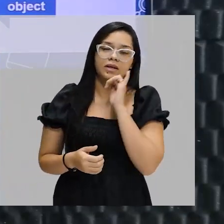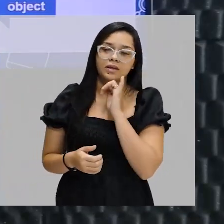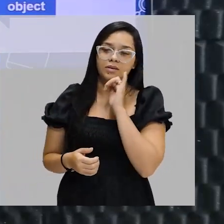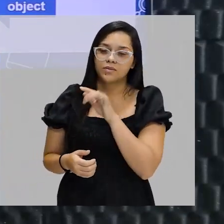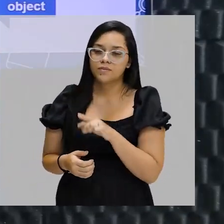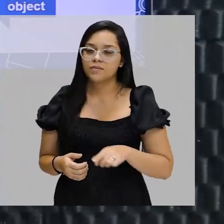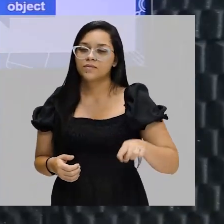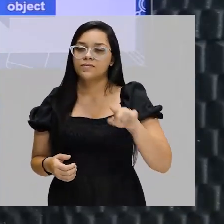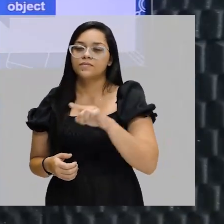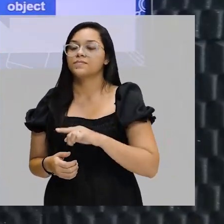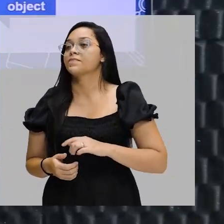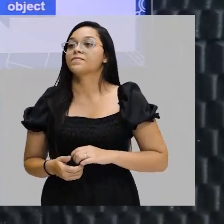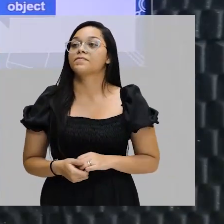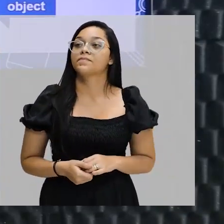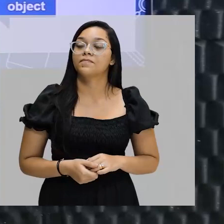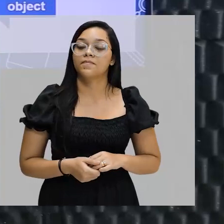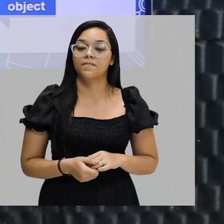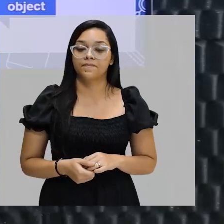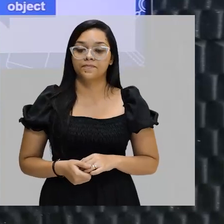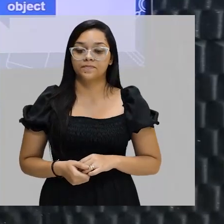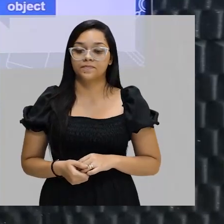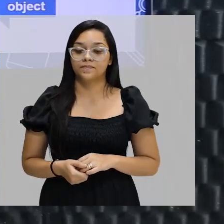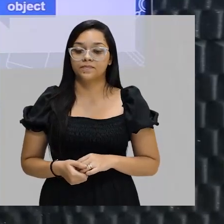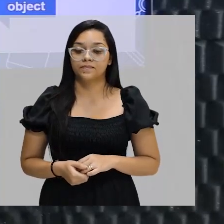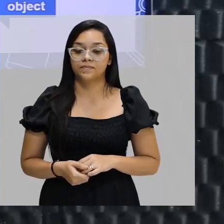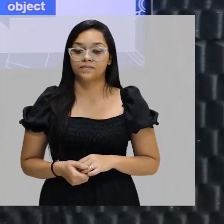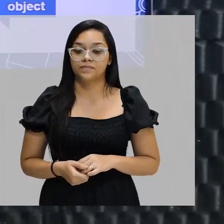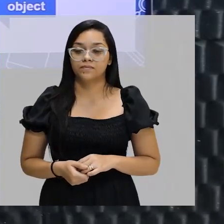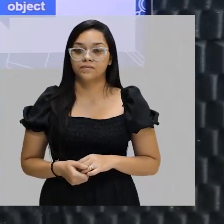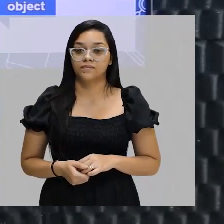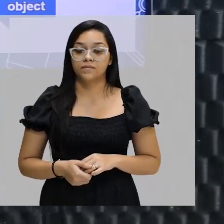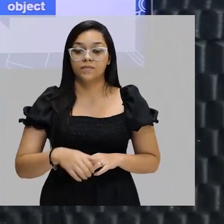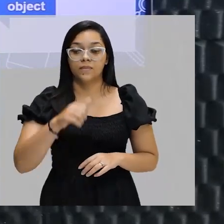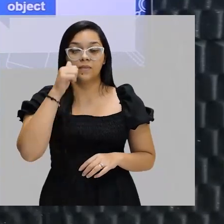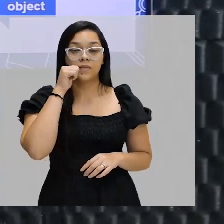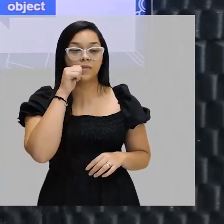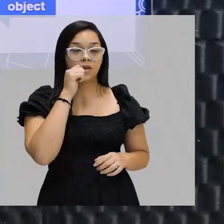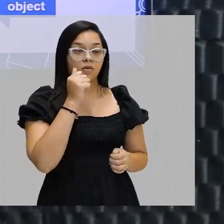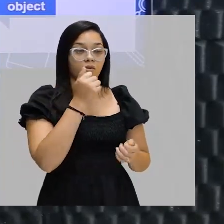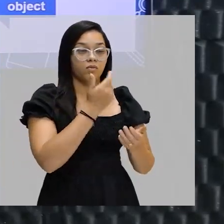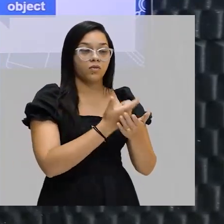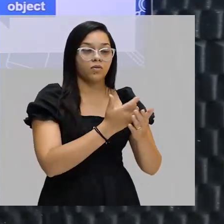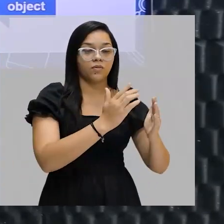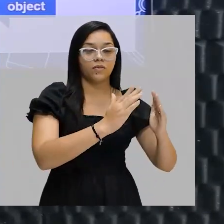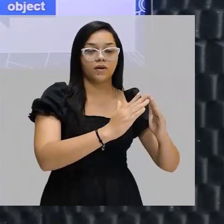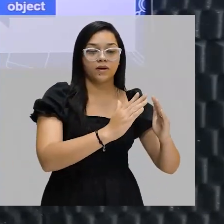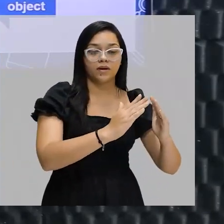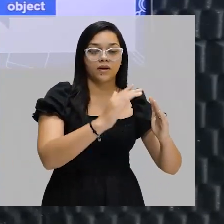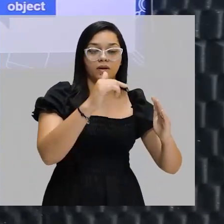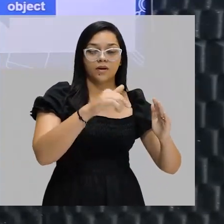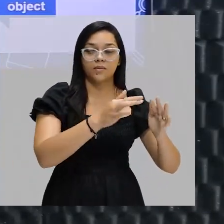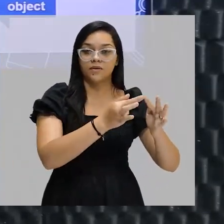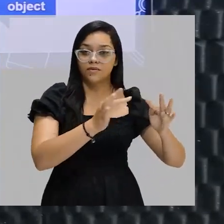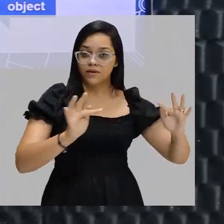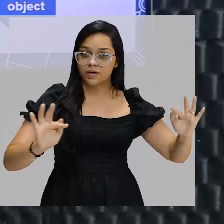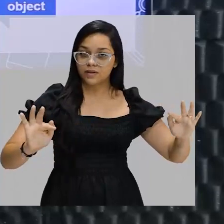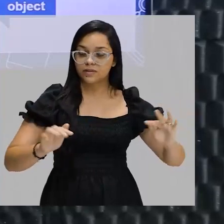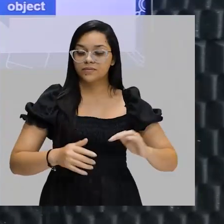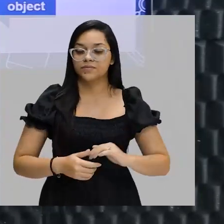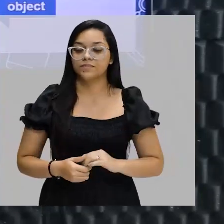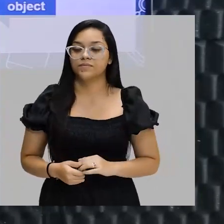para vocês, tá? The woman bought a house. A mulher comprou uma casa. Essa é uma sentença,